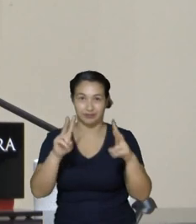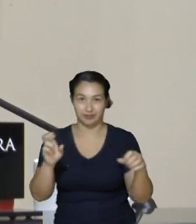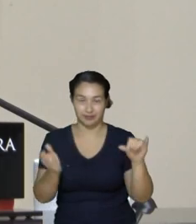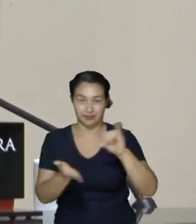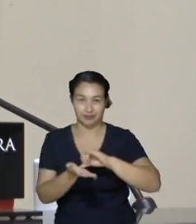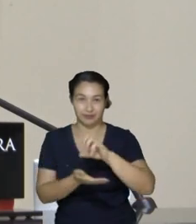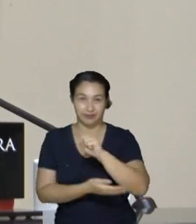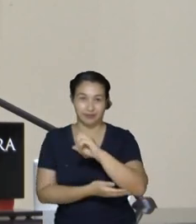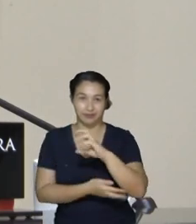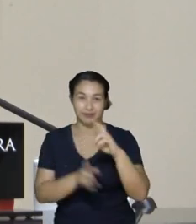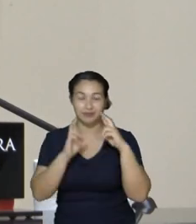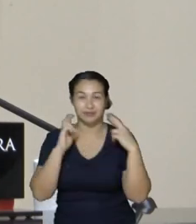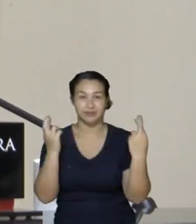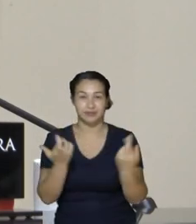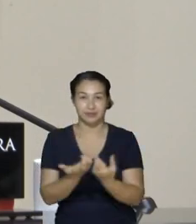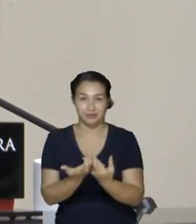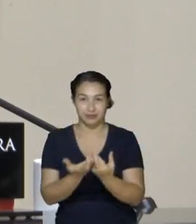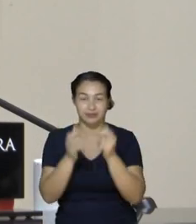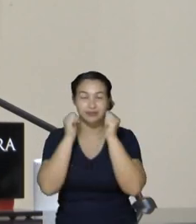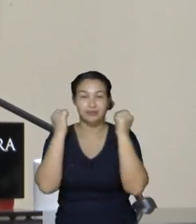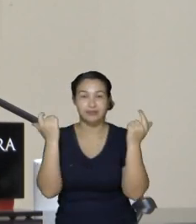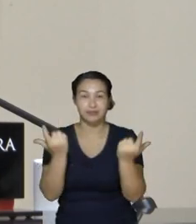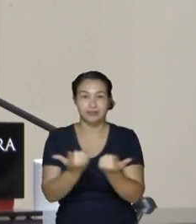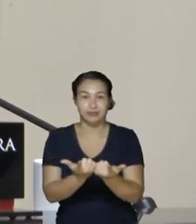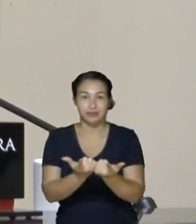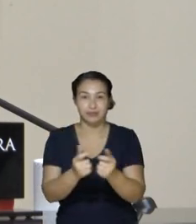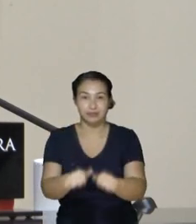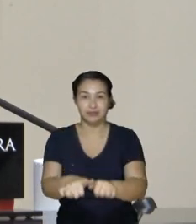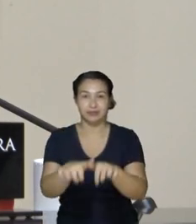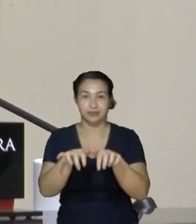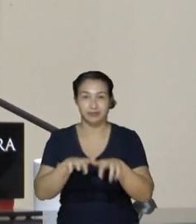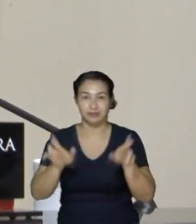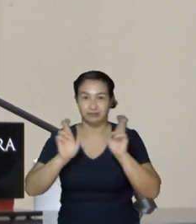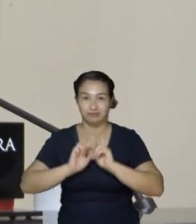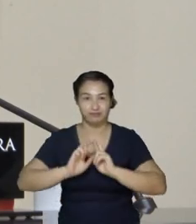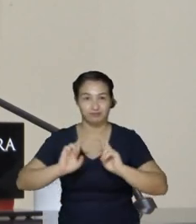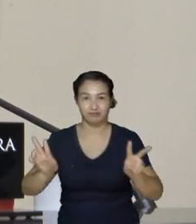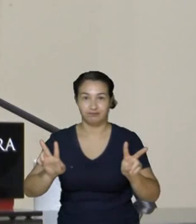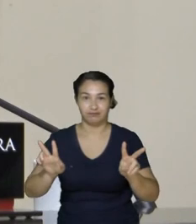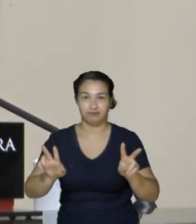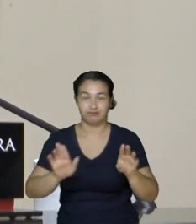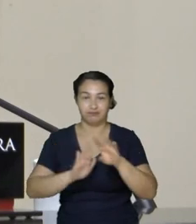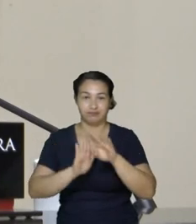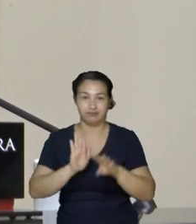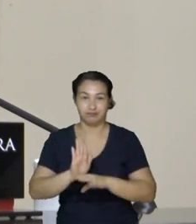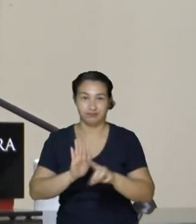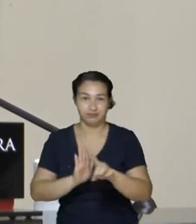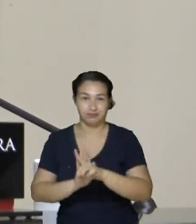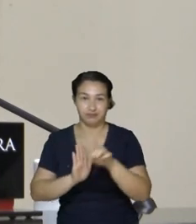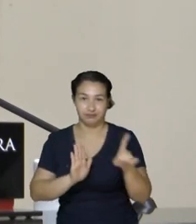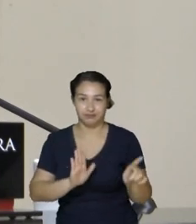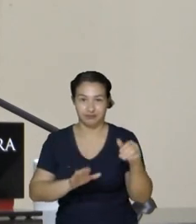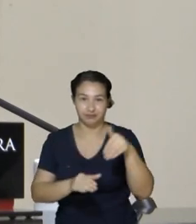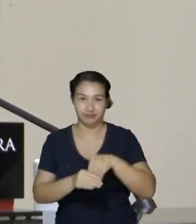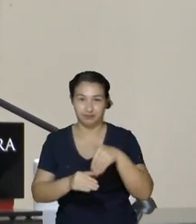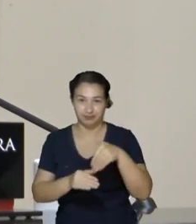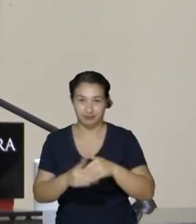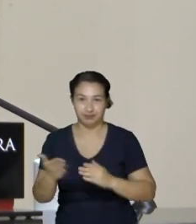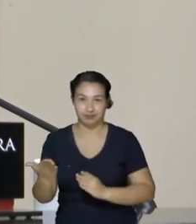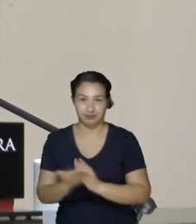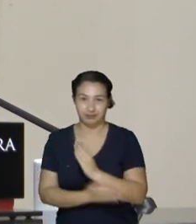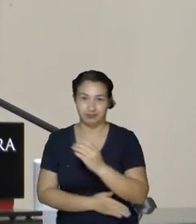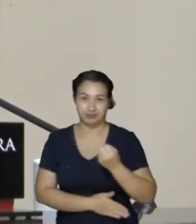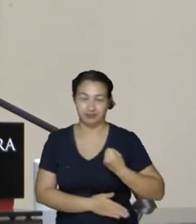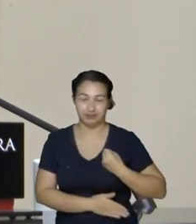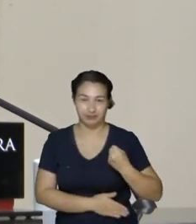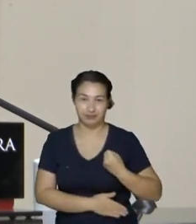Catarina, reuniu-se a Assembleia Legislativa em sessão extraordinária. Ordem do dia. Em votação, foram aprovadas as